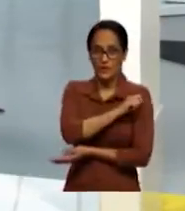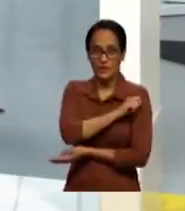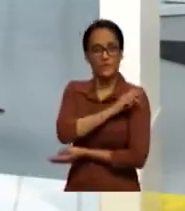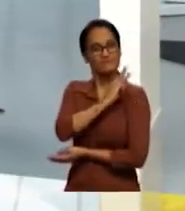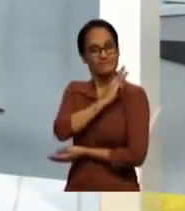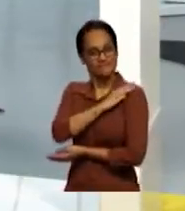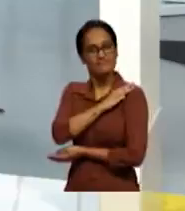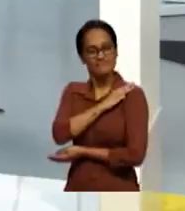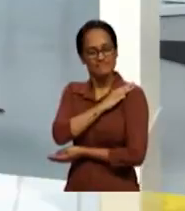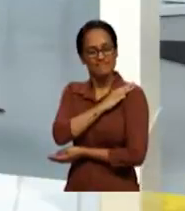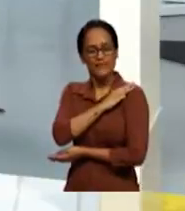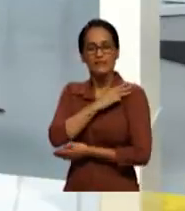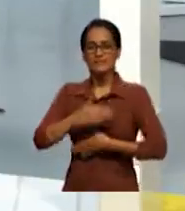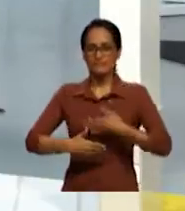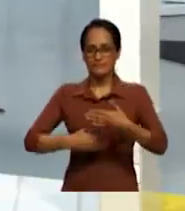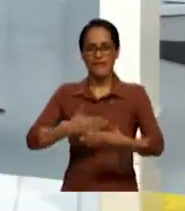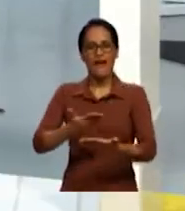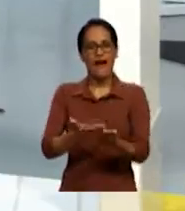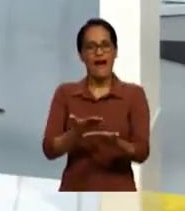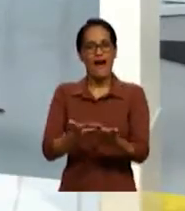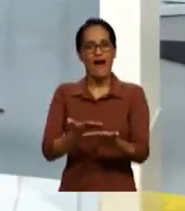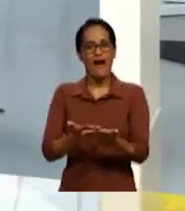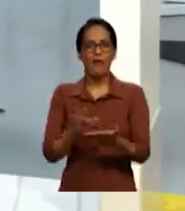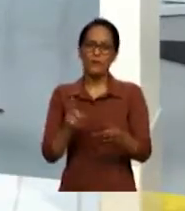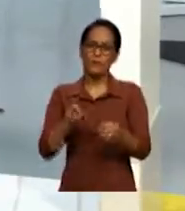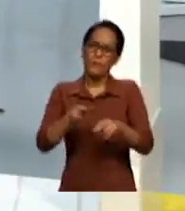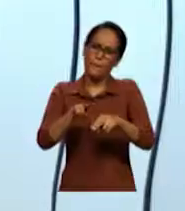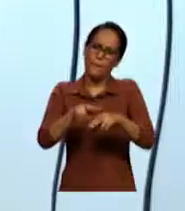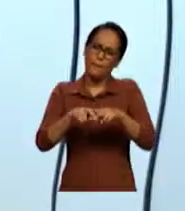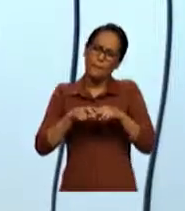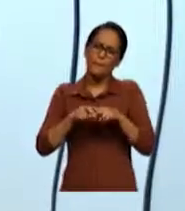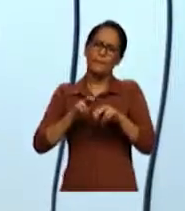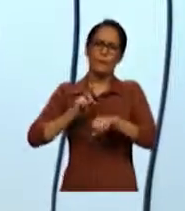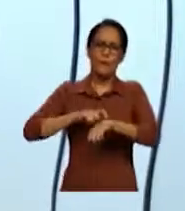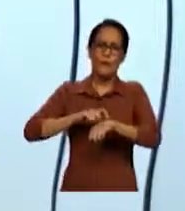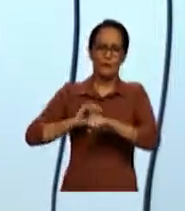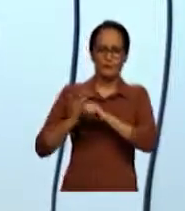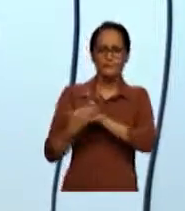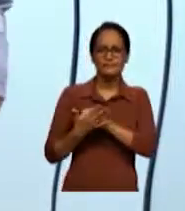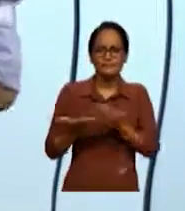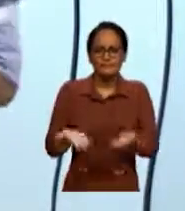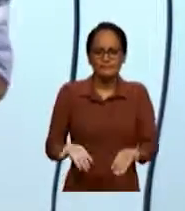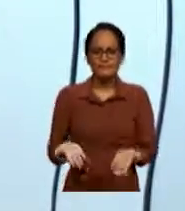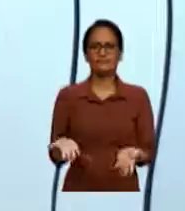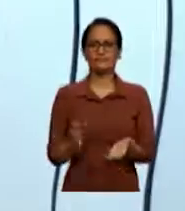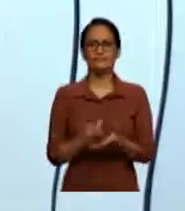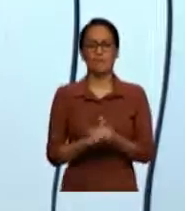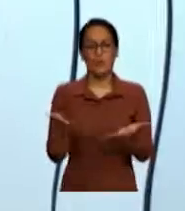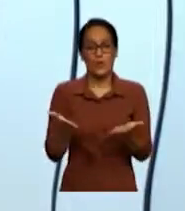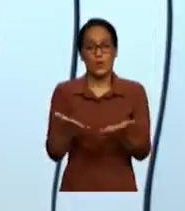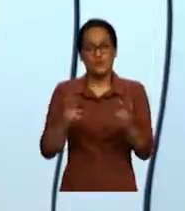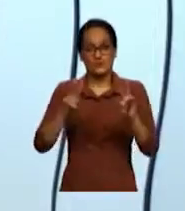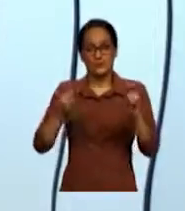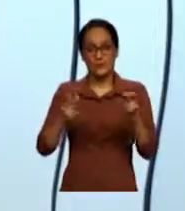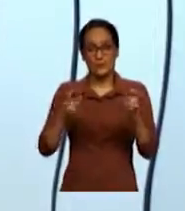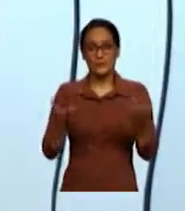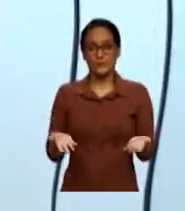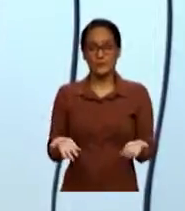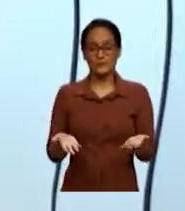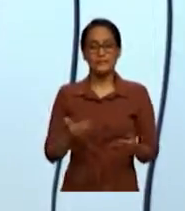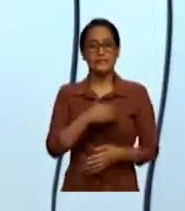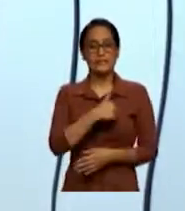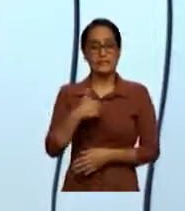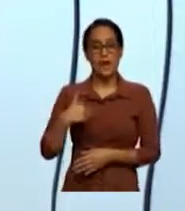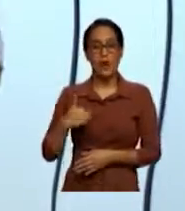terceiro ano, a nossa sequência de aulas em meio a essa pandemia. Na nossa aula de hoje, nós vamos falar sobre